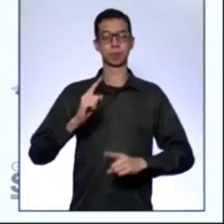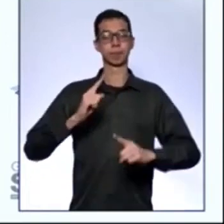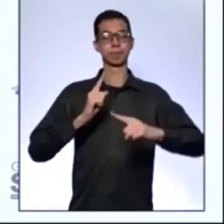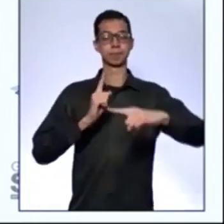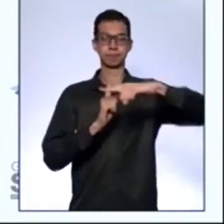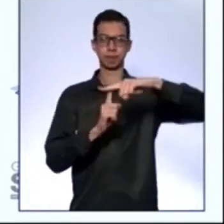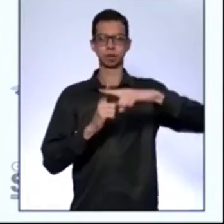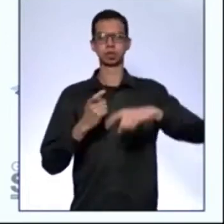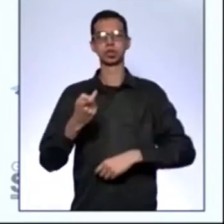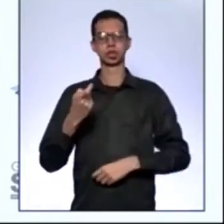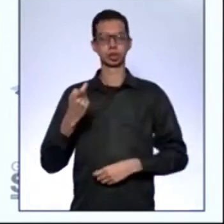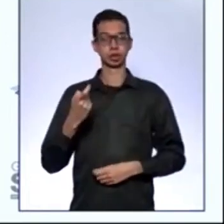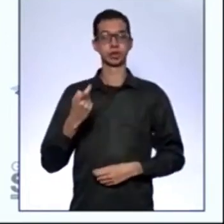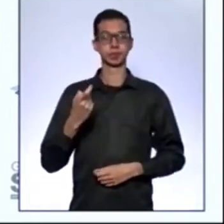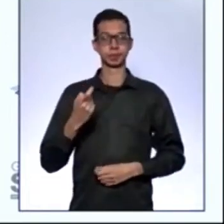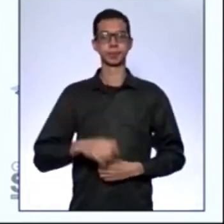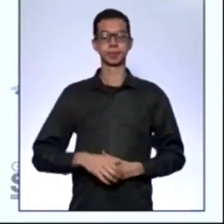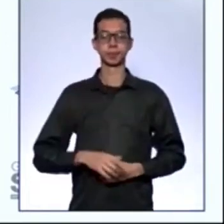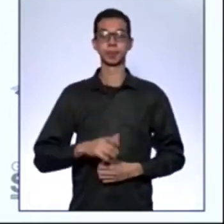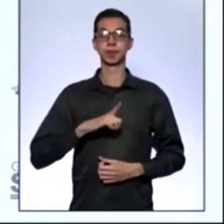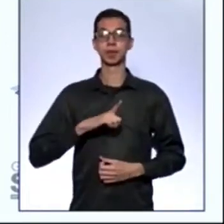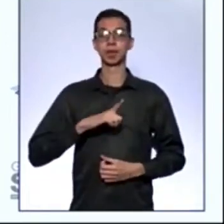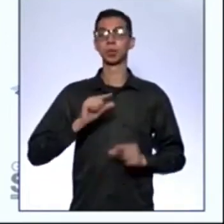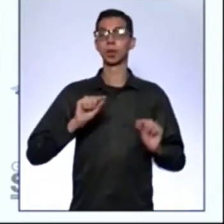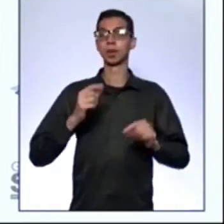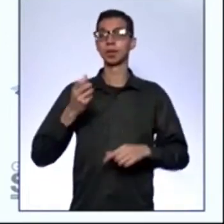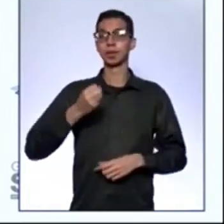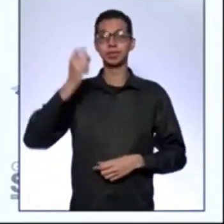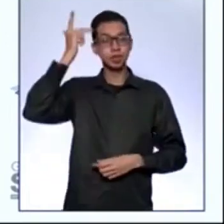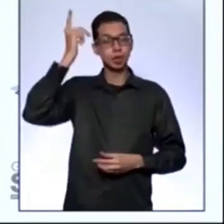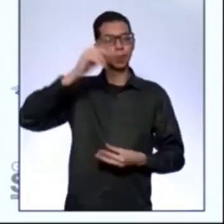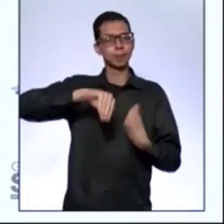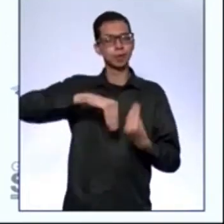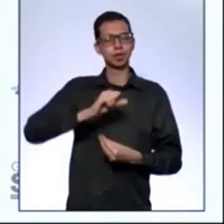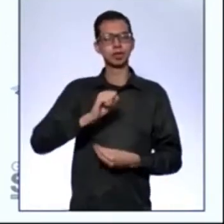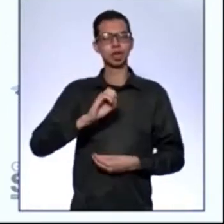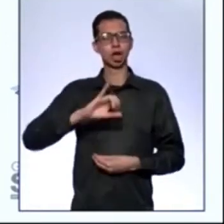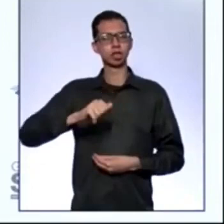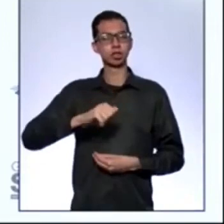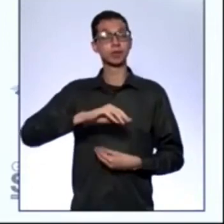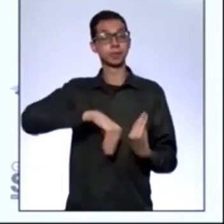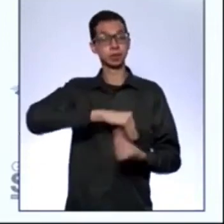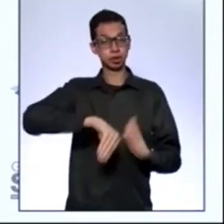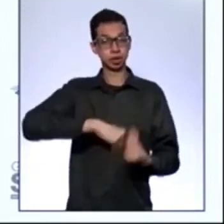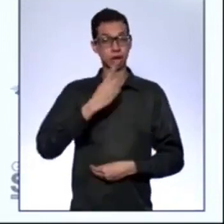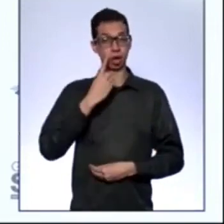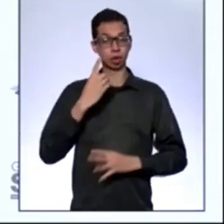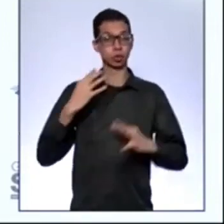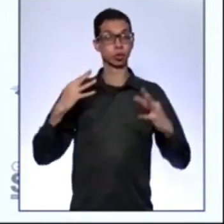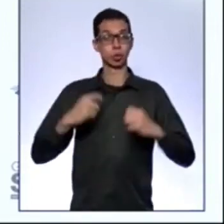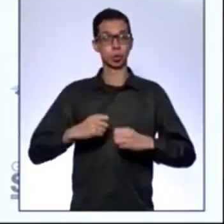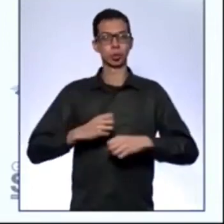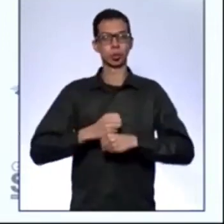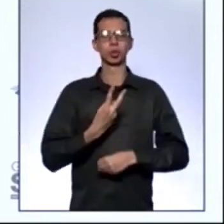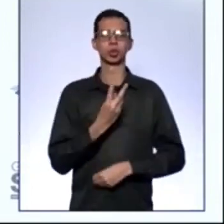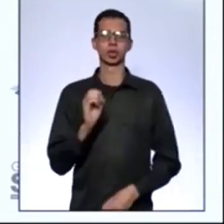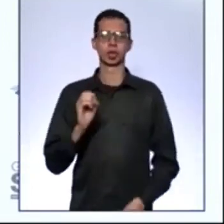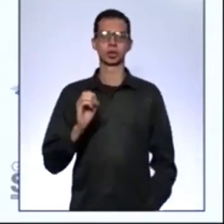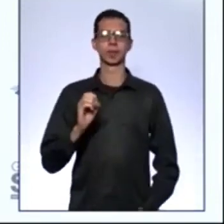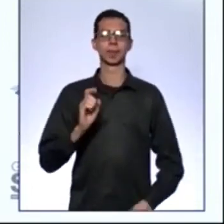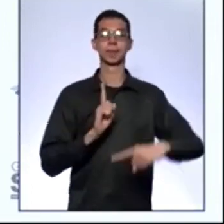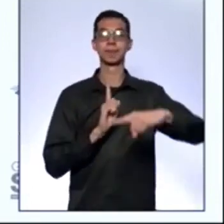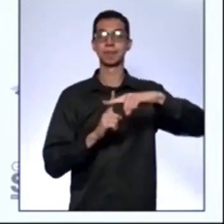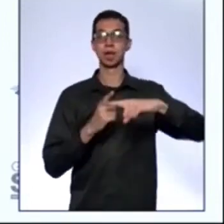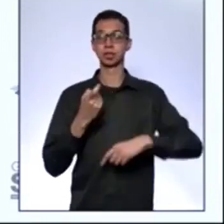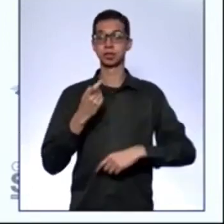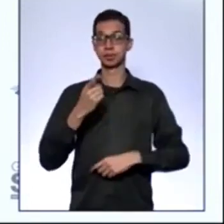do Zé flashes está misturado leite natural com leite de soja está misturado o total e 200 mais x O que que a gente